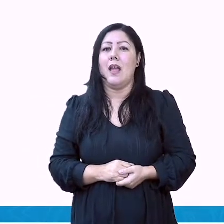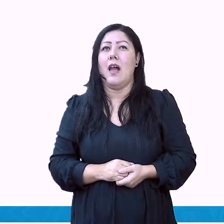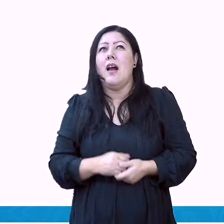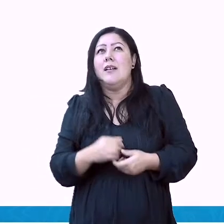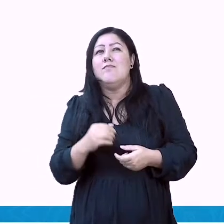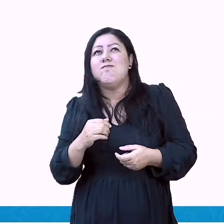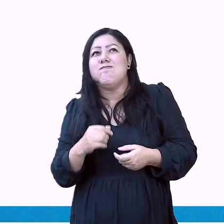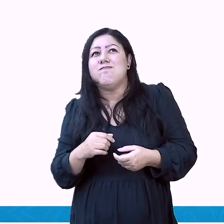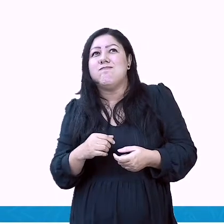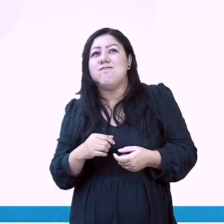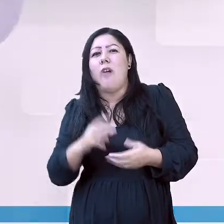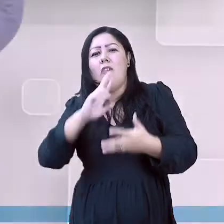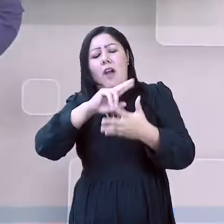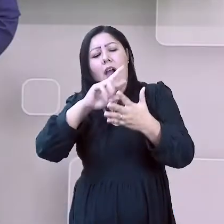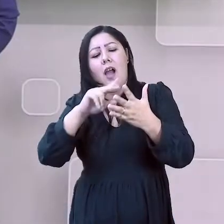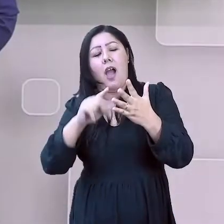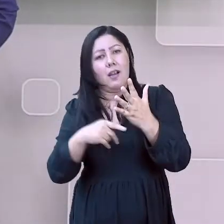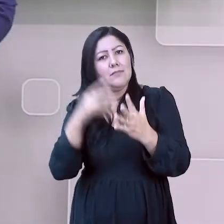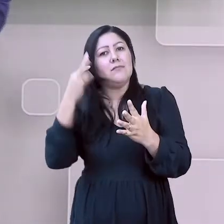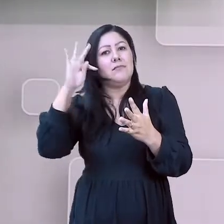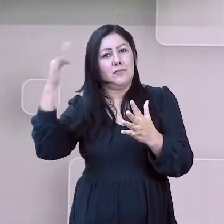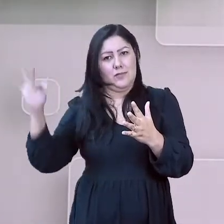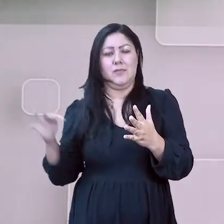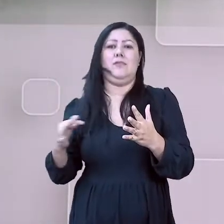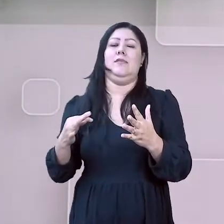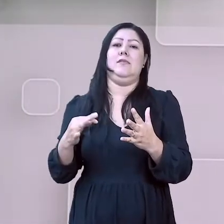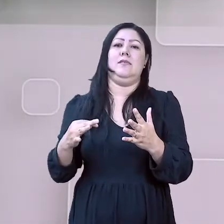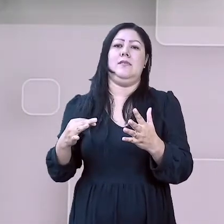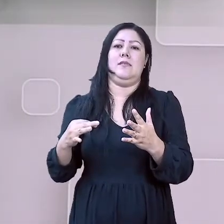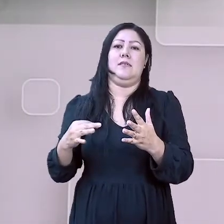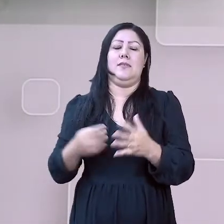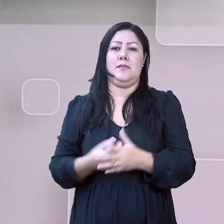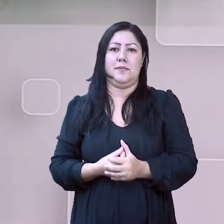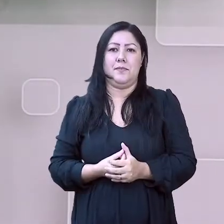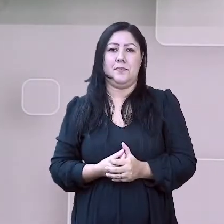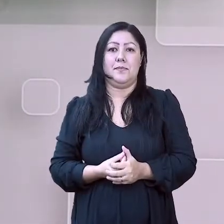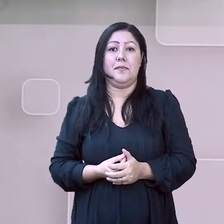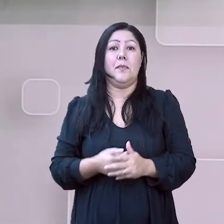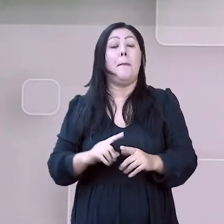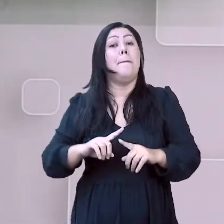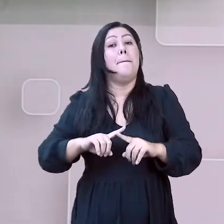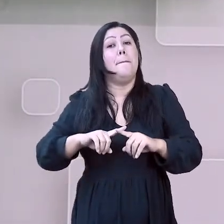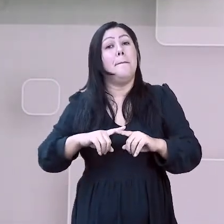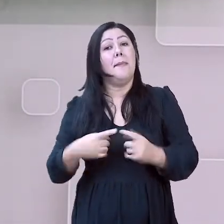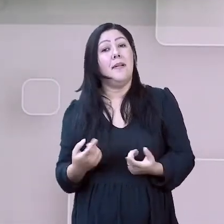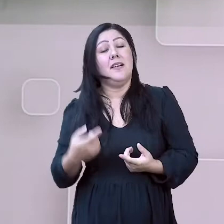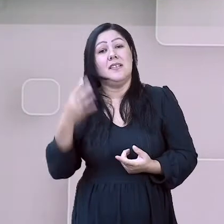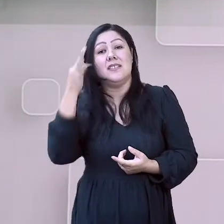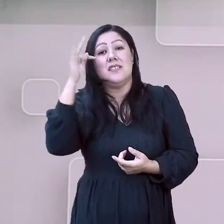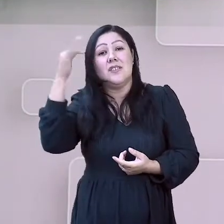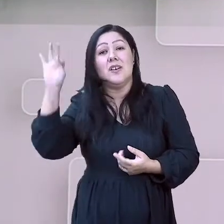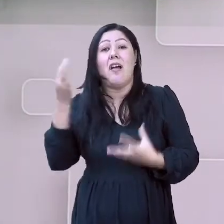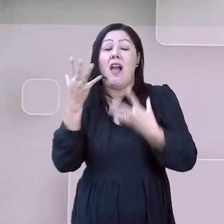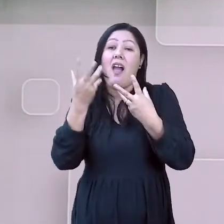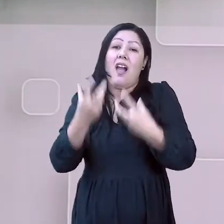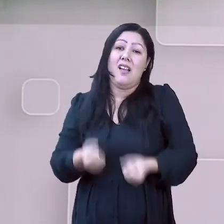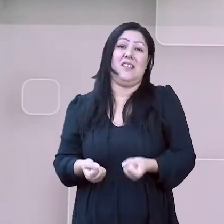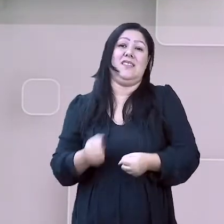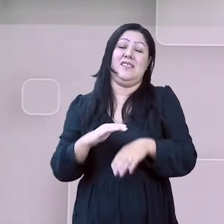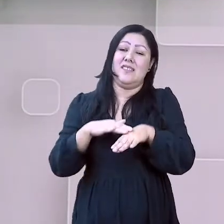uma teoria. Porém, diga-se de passagem, é a mais aceita pela ciência.